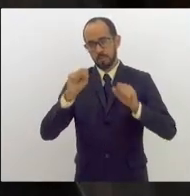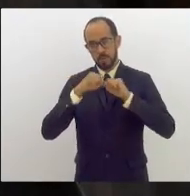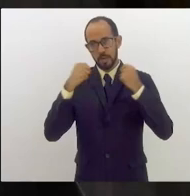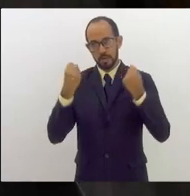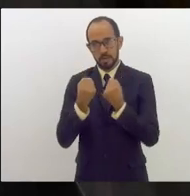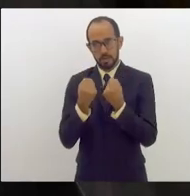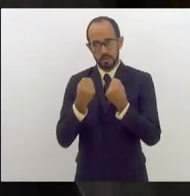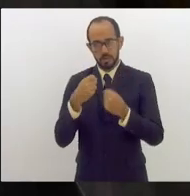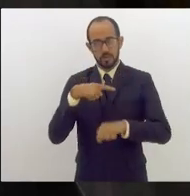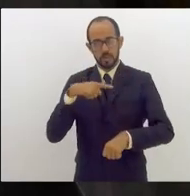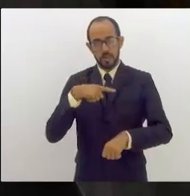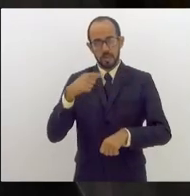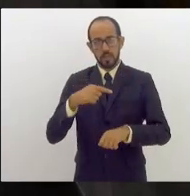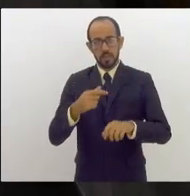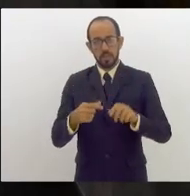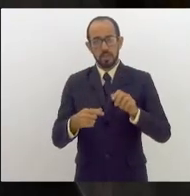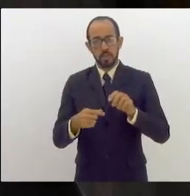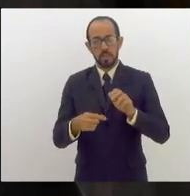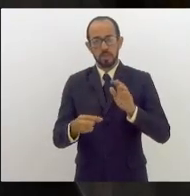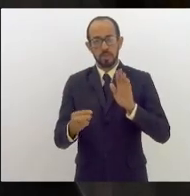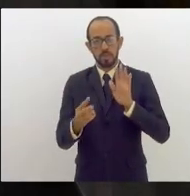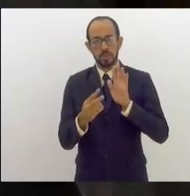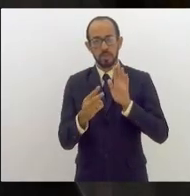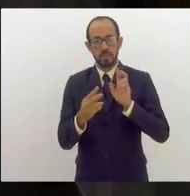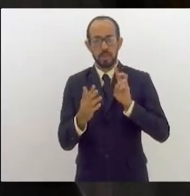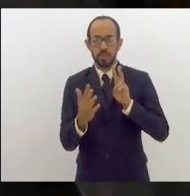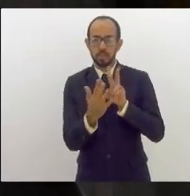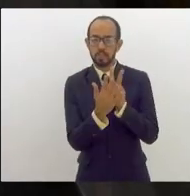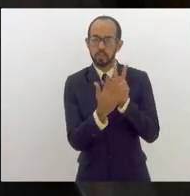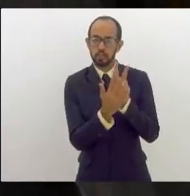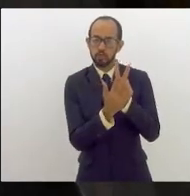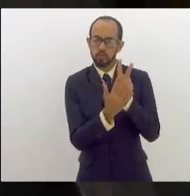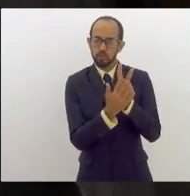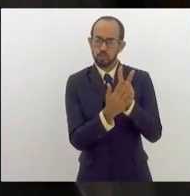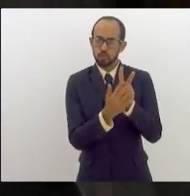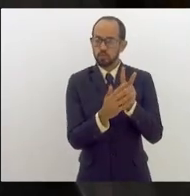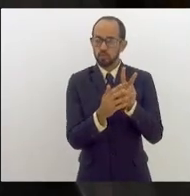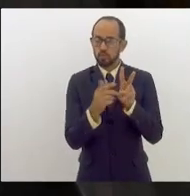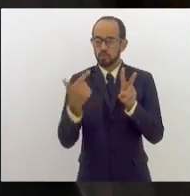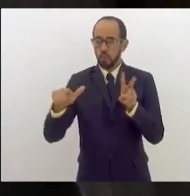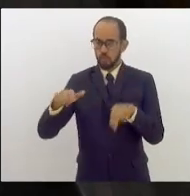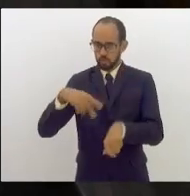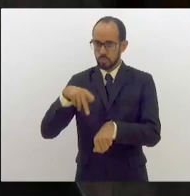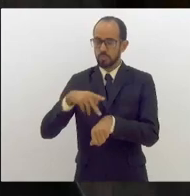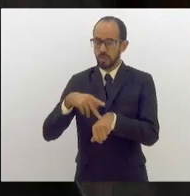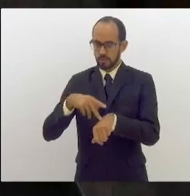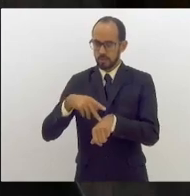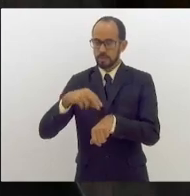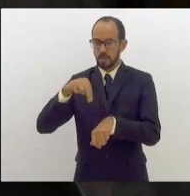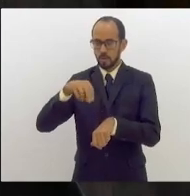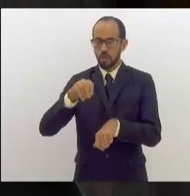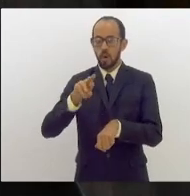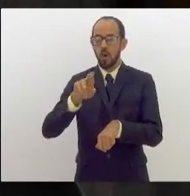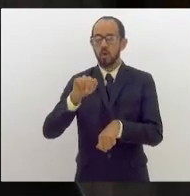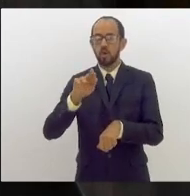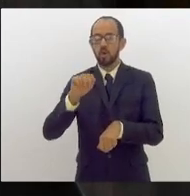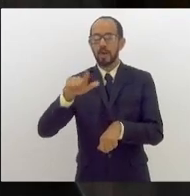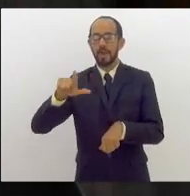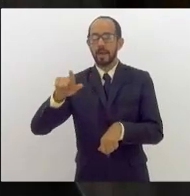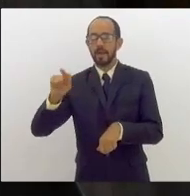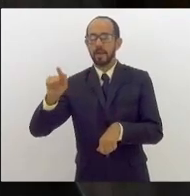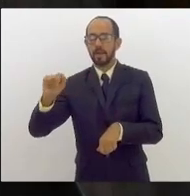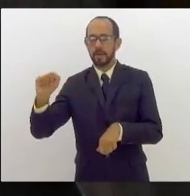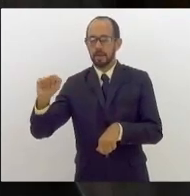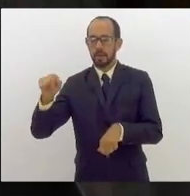noruegueses ali mas que isso custe o que custar será devolvido ao cidadão Fluminense esse espaço tão nobre